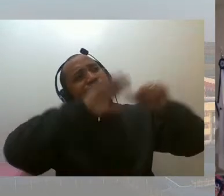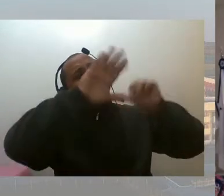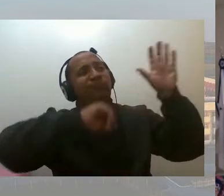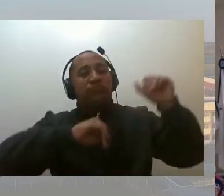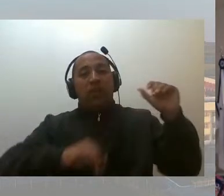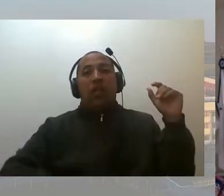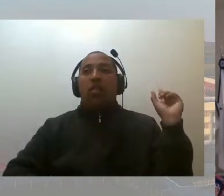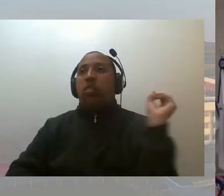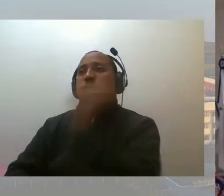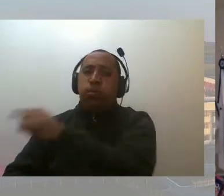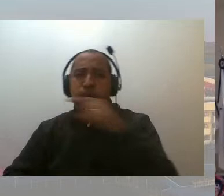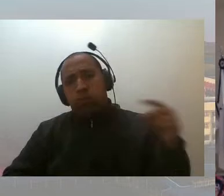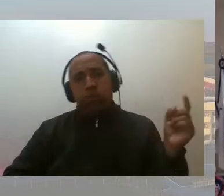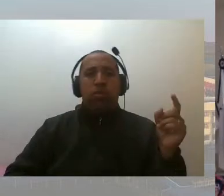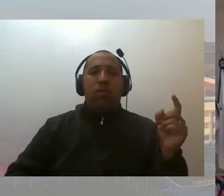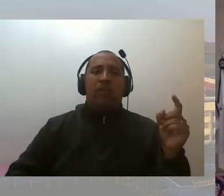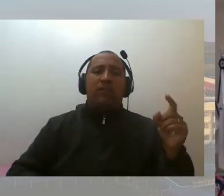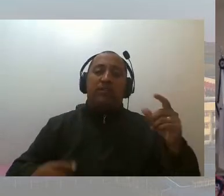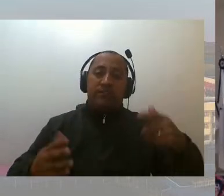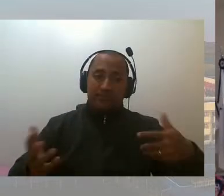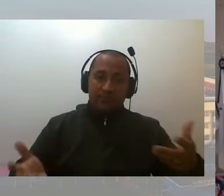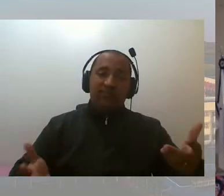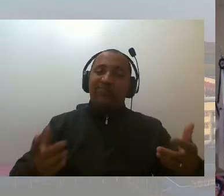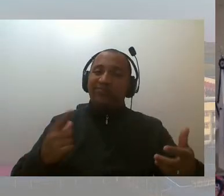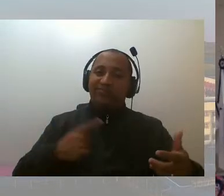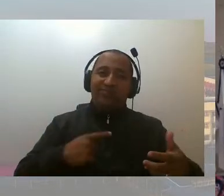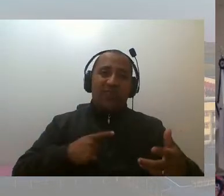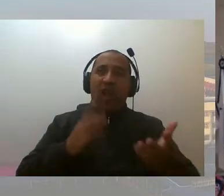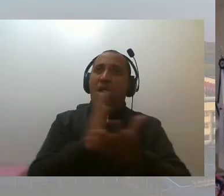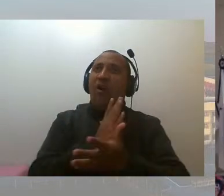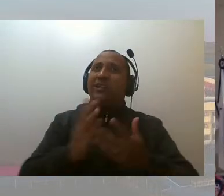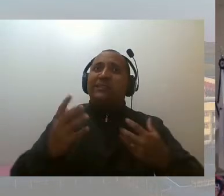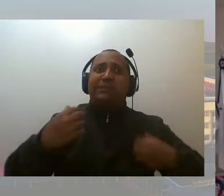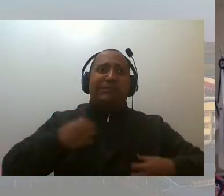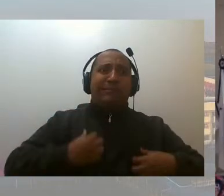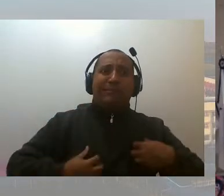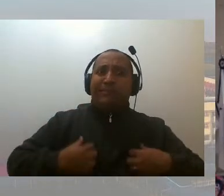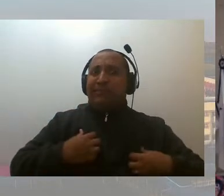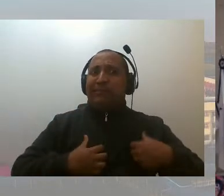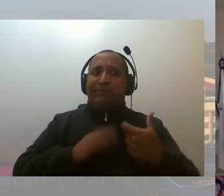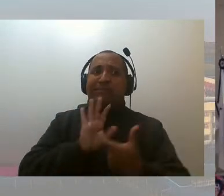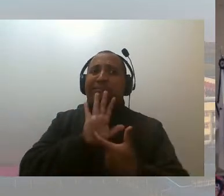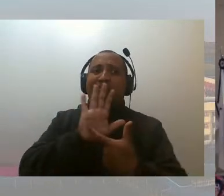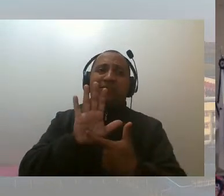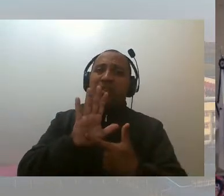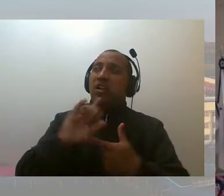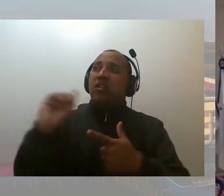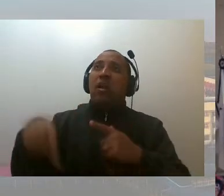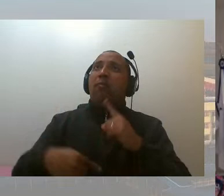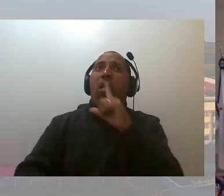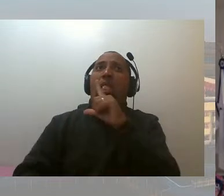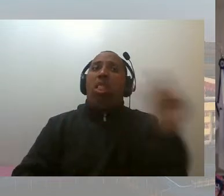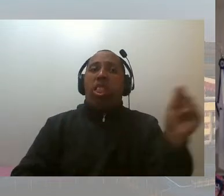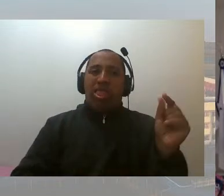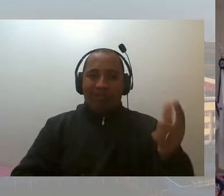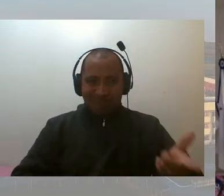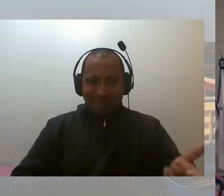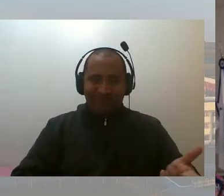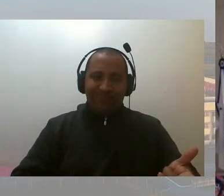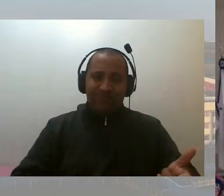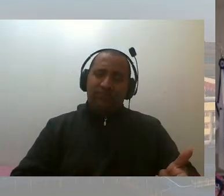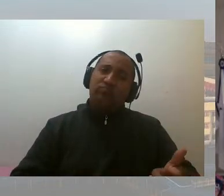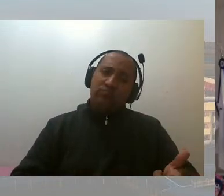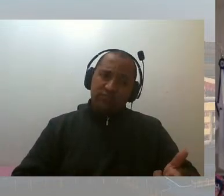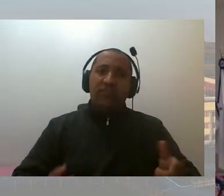volta, vai lá, não dá nem tempo, já fica muito desagoniado para fazer a apresentação e tem que vir embora no mesmo dia, né? Então, acho